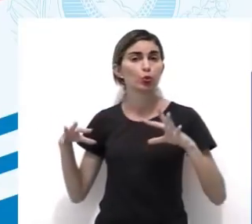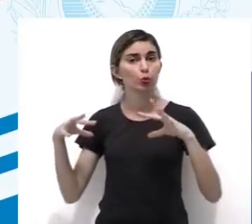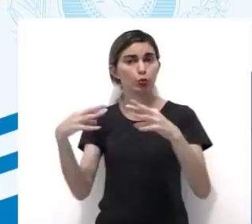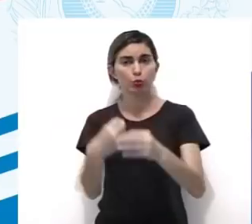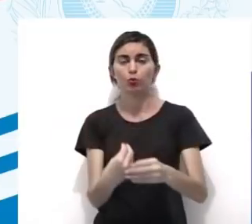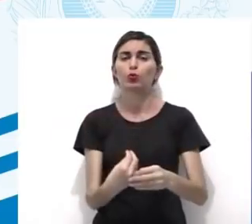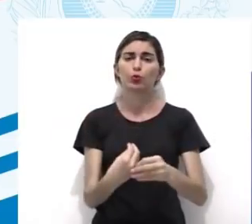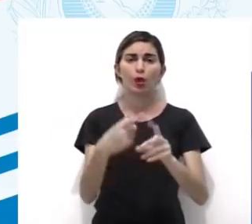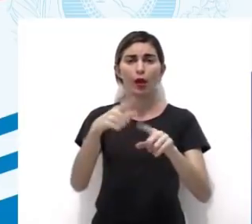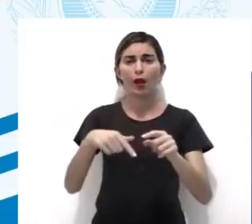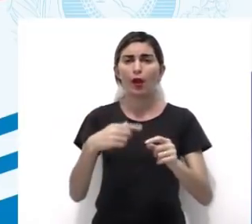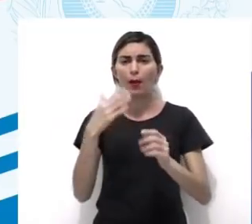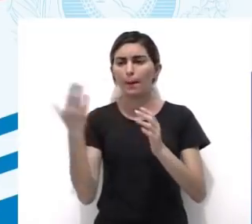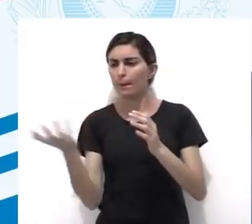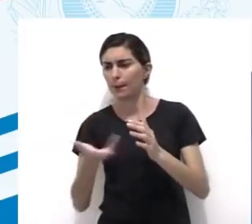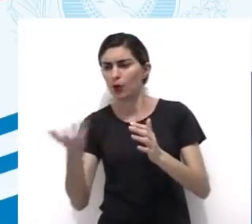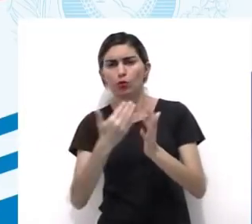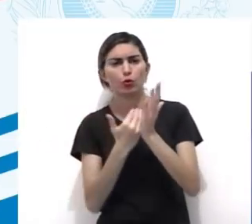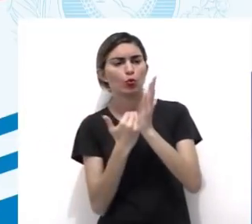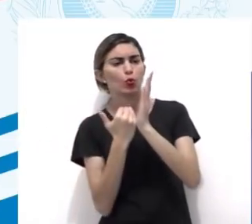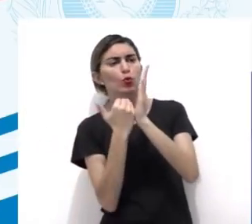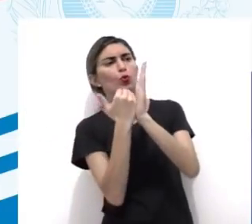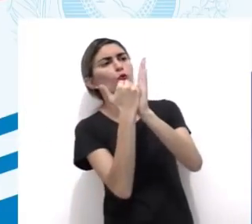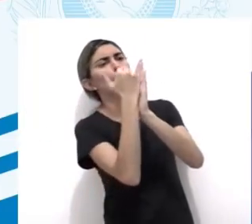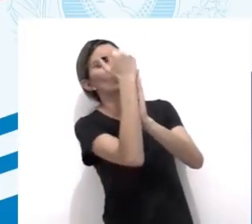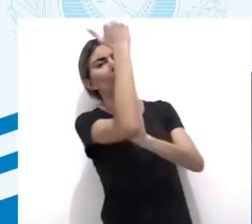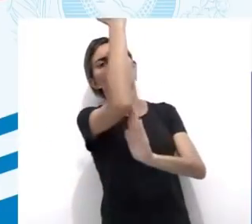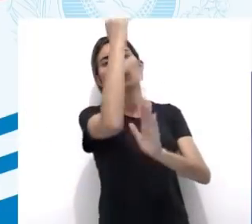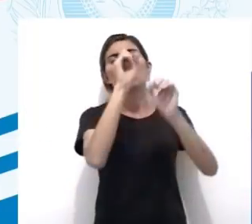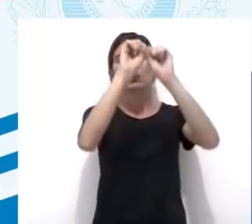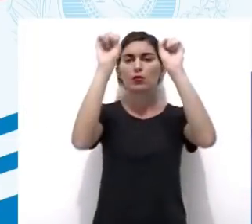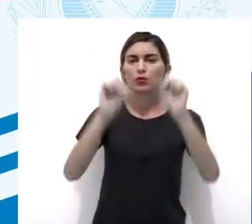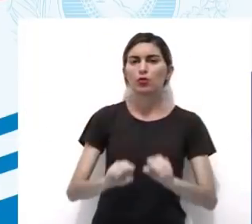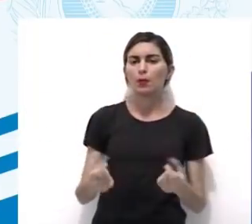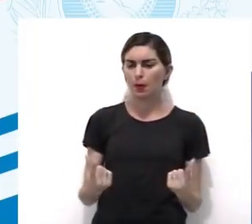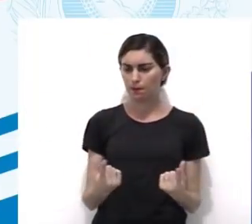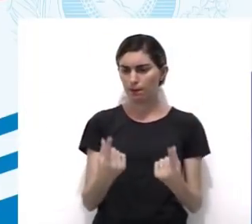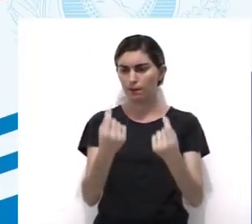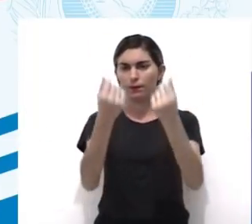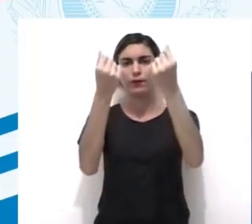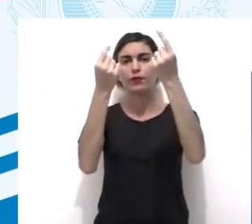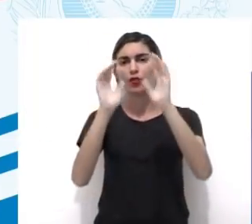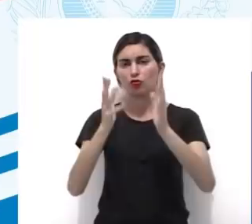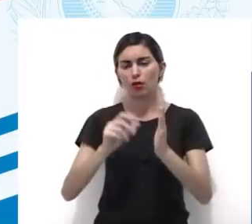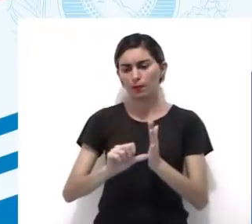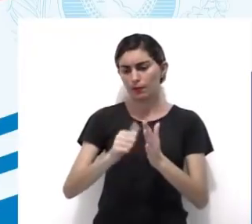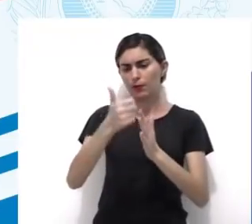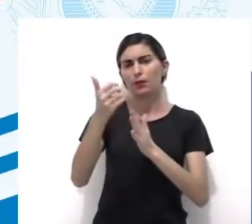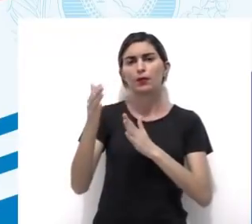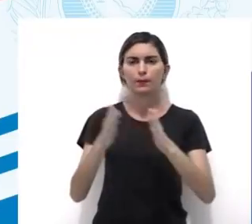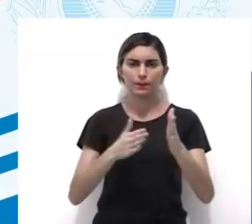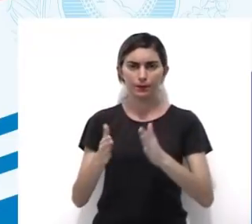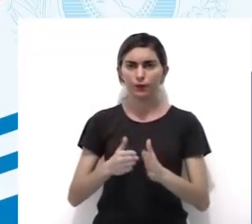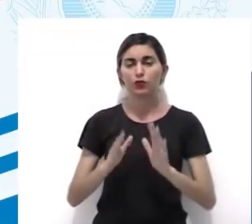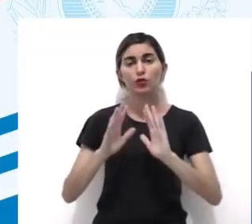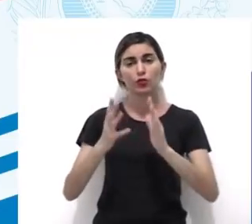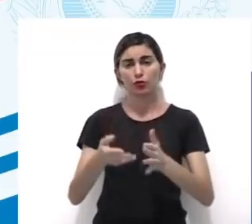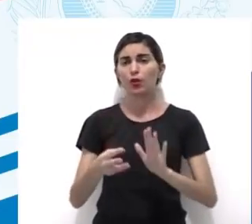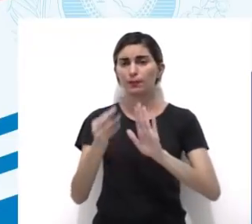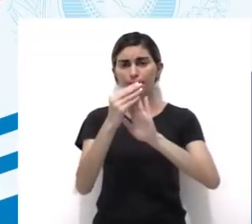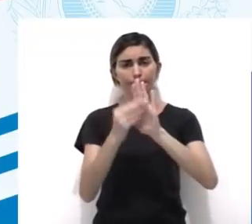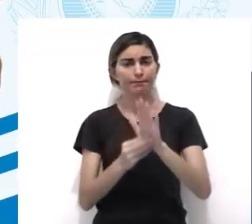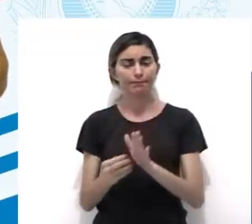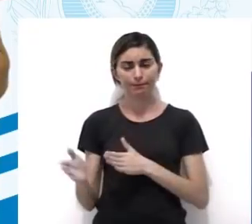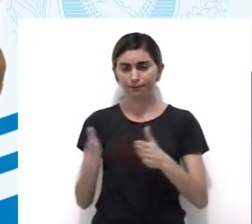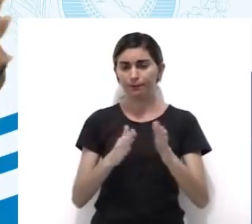a partir do excedente de produção. Então o sistema capitalista já tem nos primeiros passos do seu excedente instalados